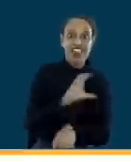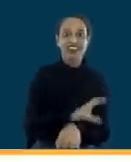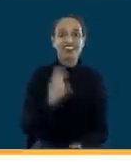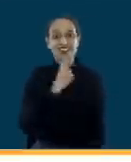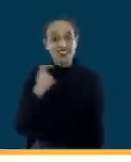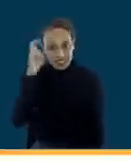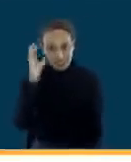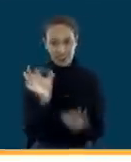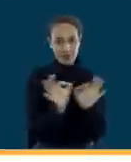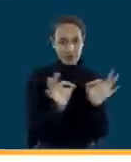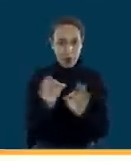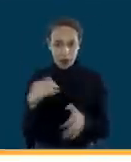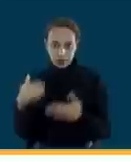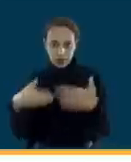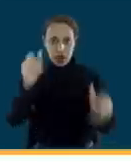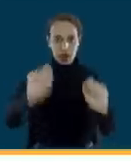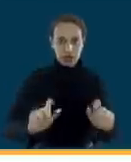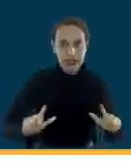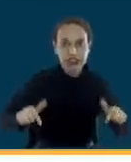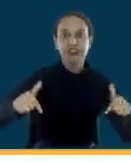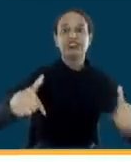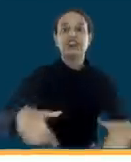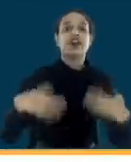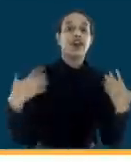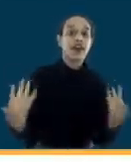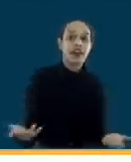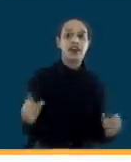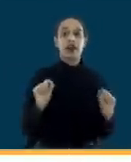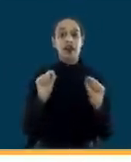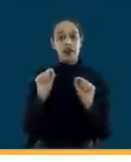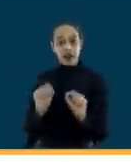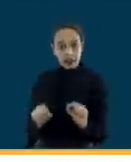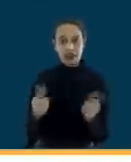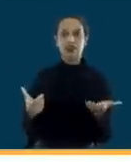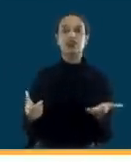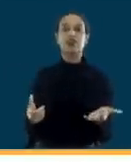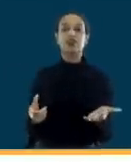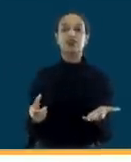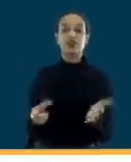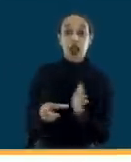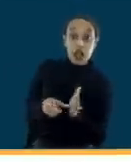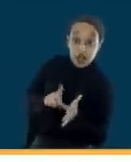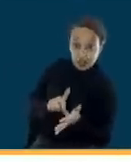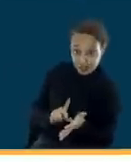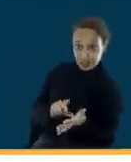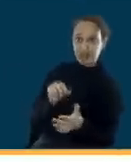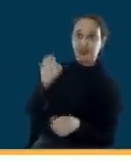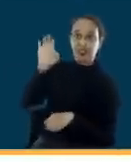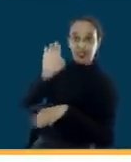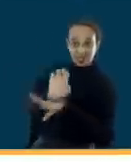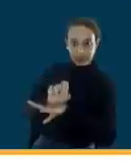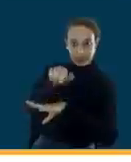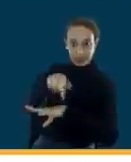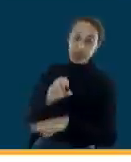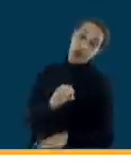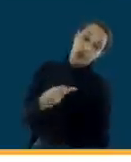desse processo, podem já fazer para ir adiantando a implementação da lei no seu estado, no seu município?